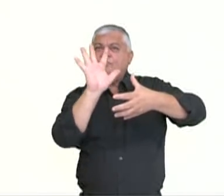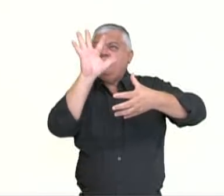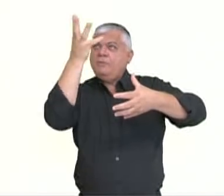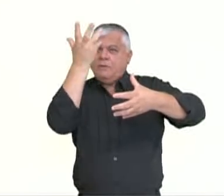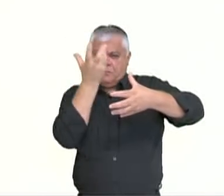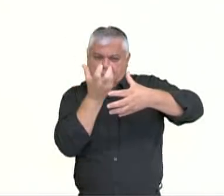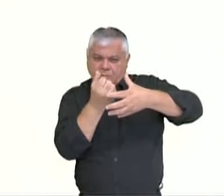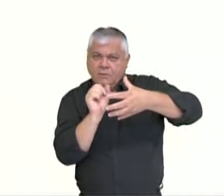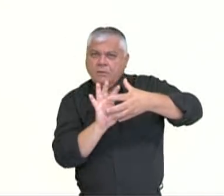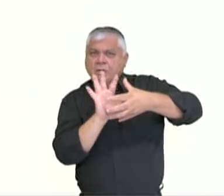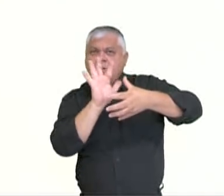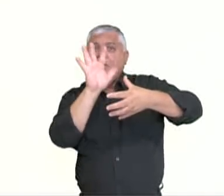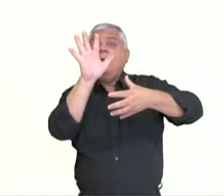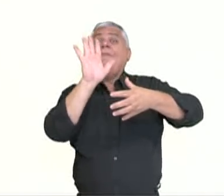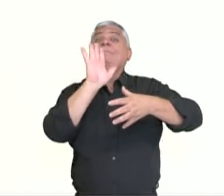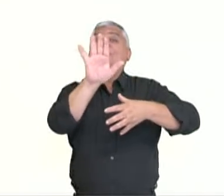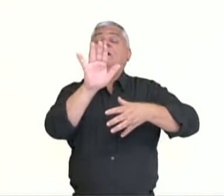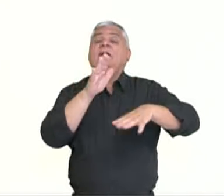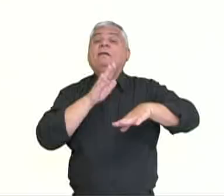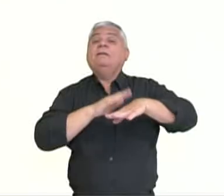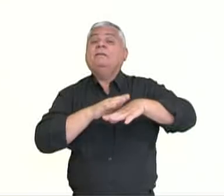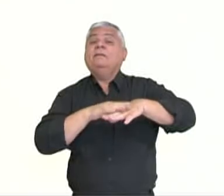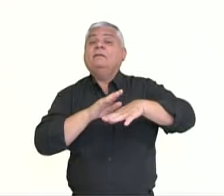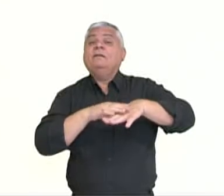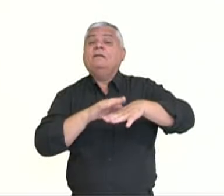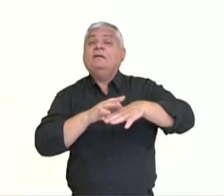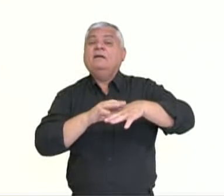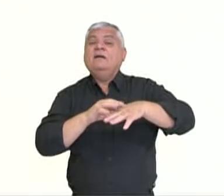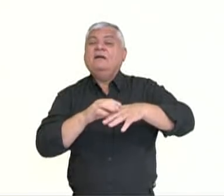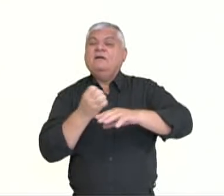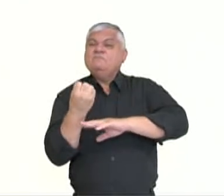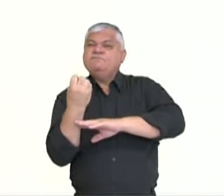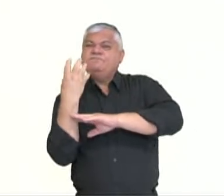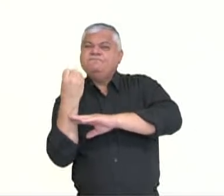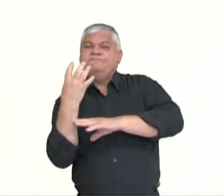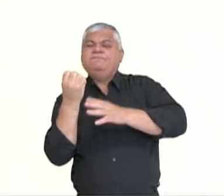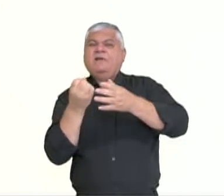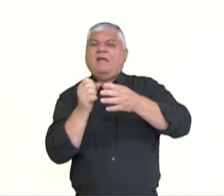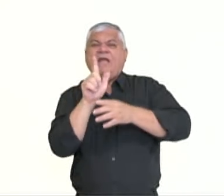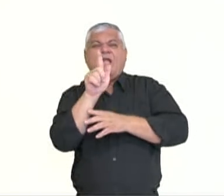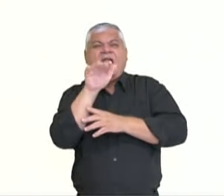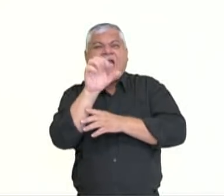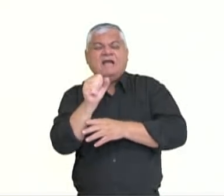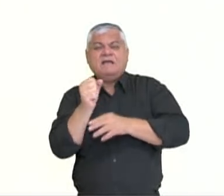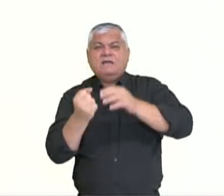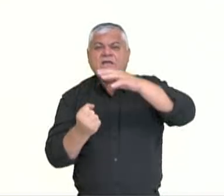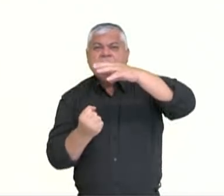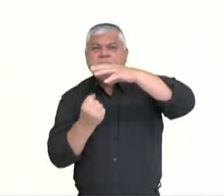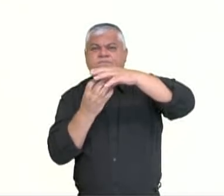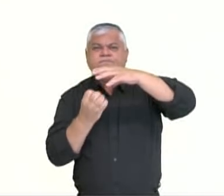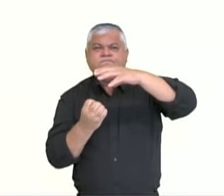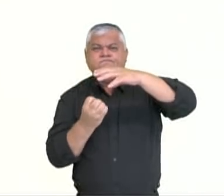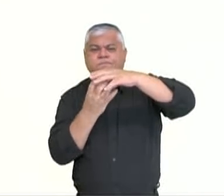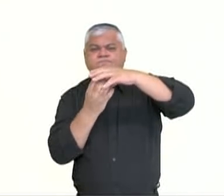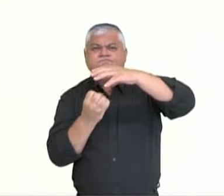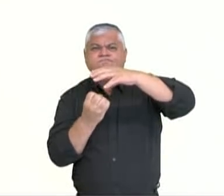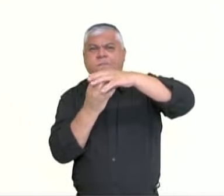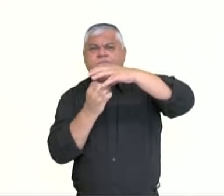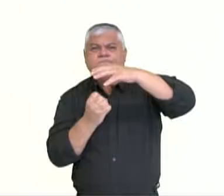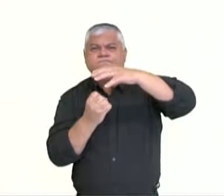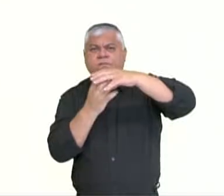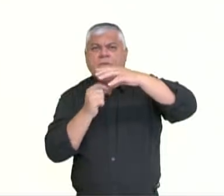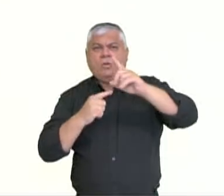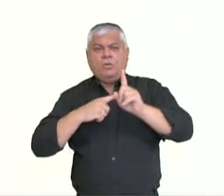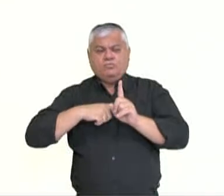se modifica pelo lançamento de gases na atmosfera, é como se essa estufa tivesse o botãozinho ali com a